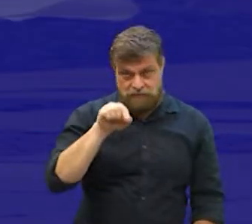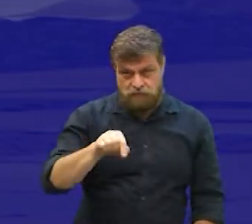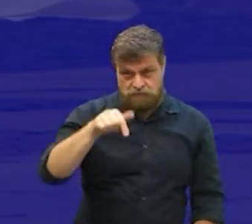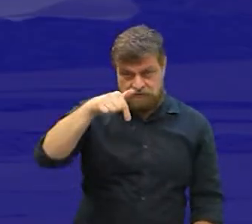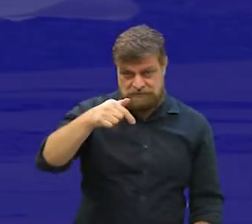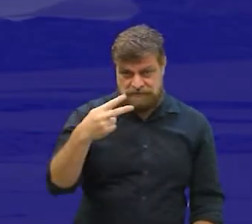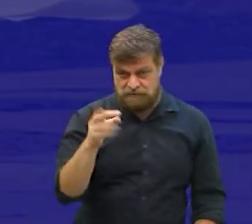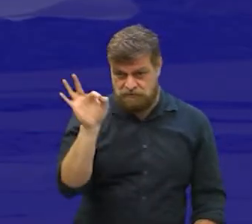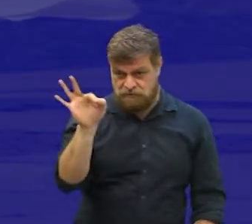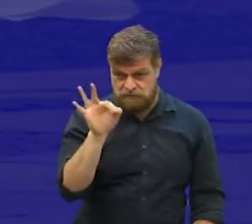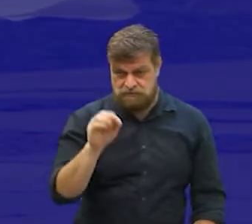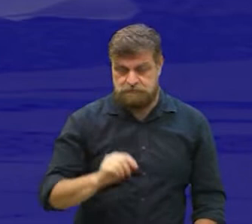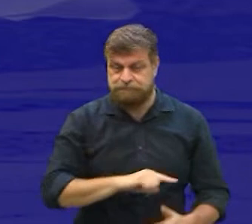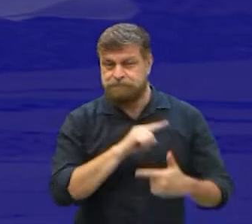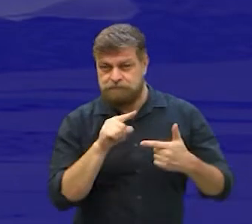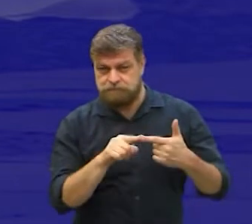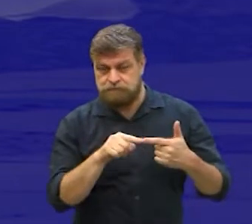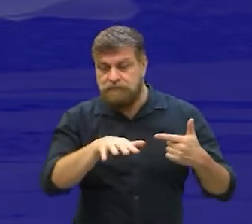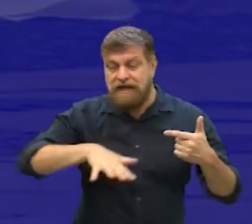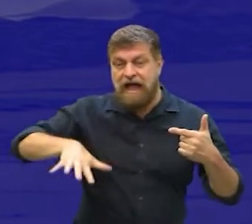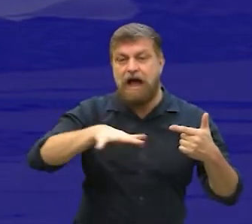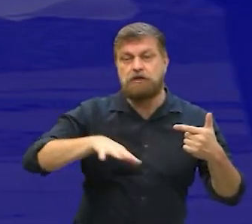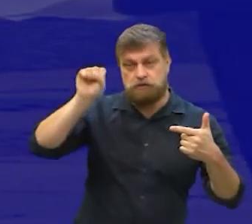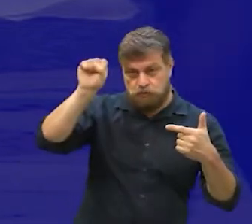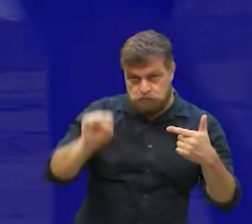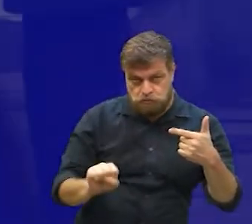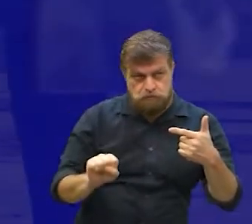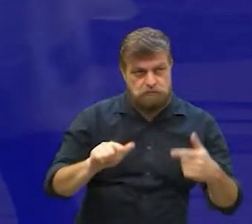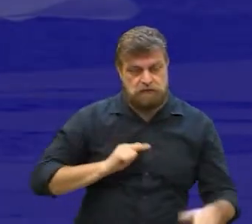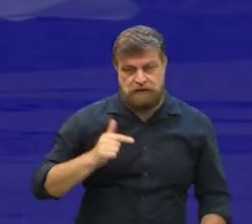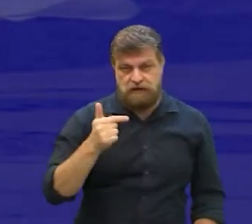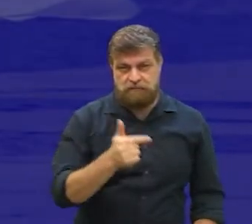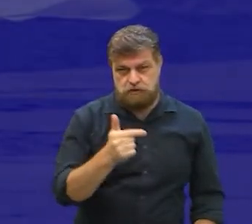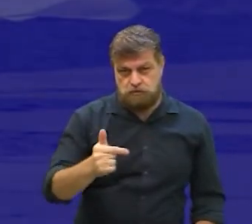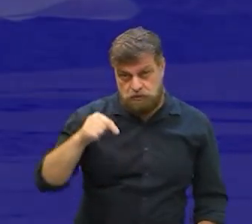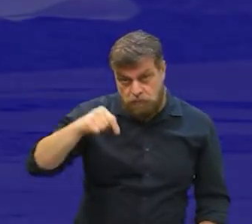50,72% do total. A segunda colocação ficou com a região sul, com